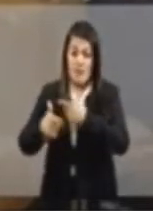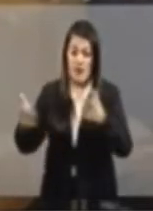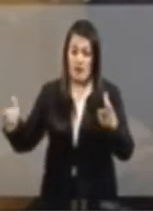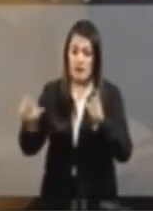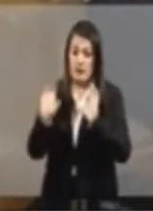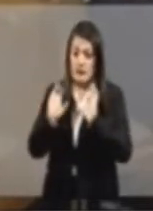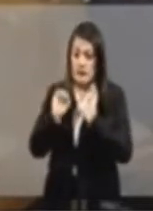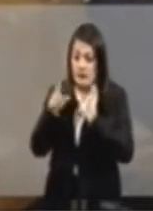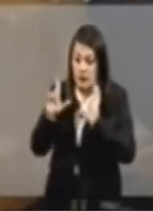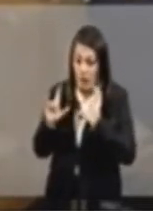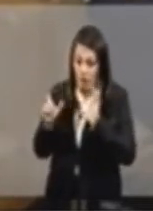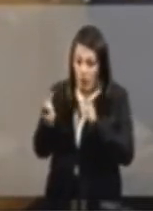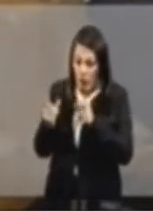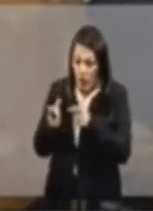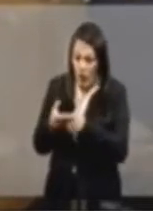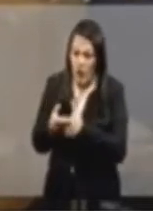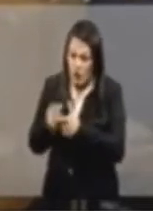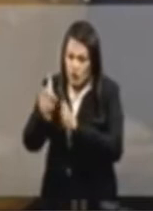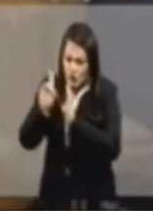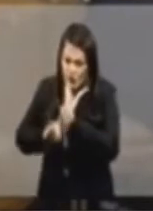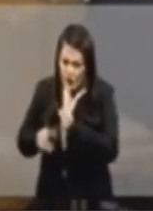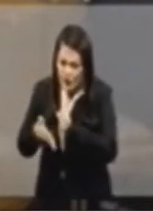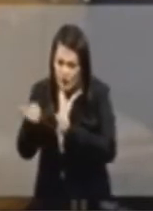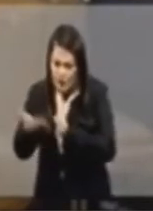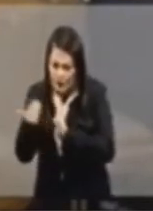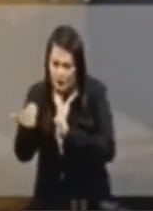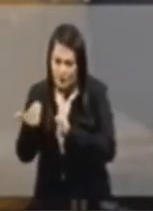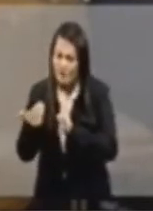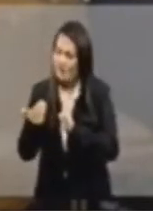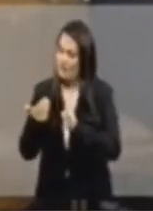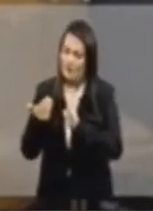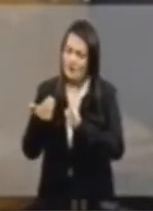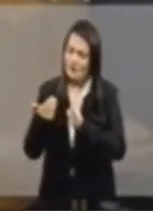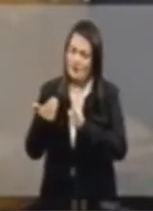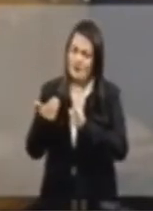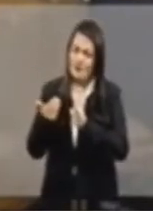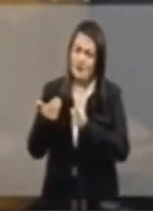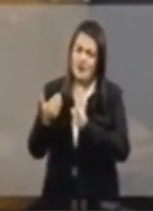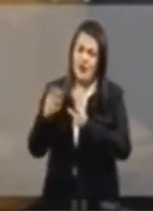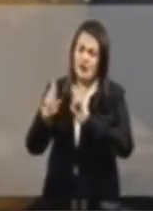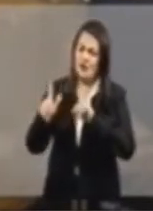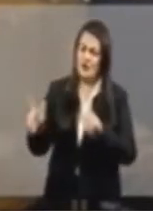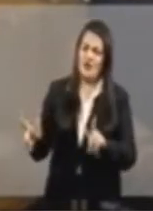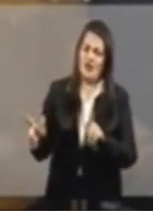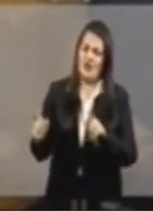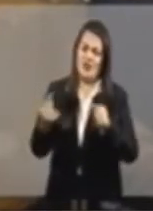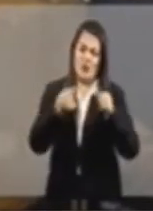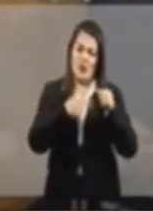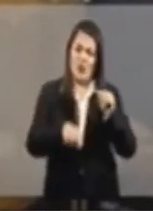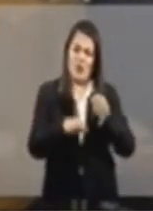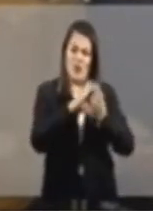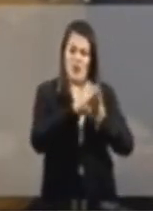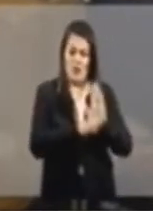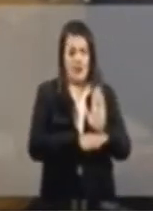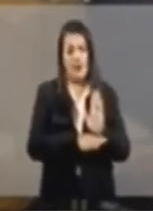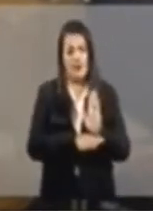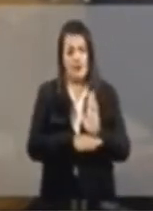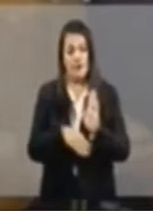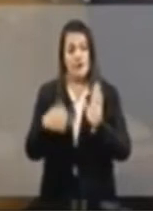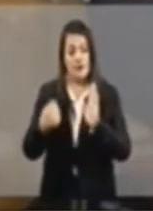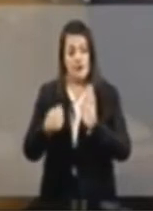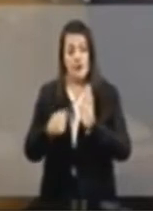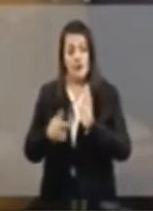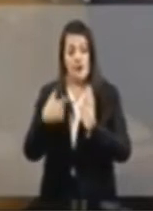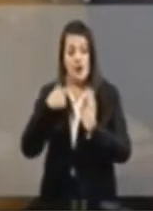excepcionalíssimo e para salvar outros nessa linha que deve ser interpretado se o terceiro do artigo